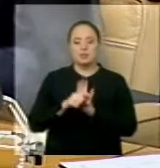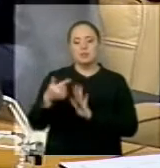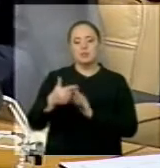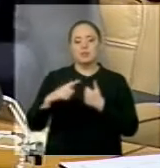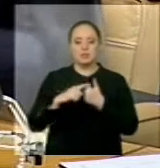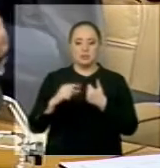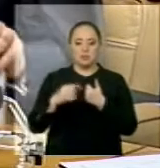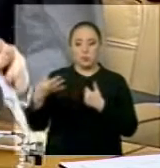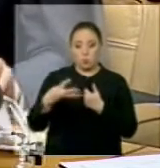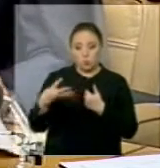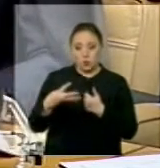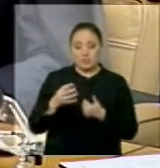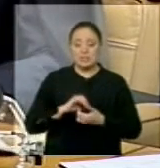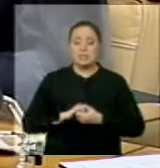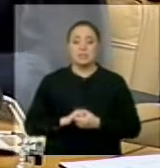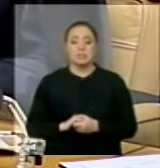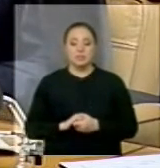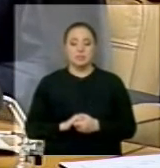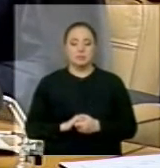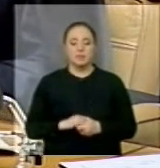4º, e entendo já,